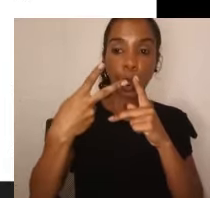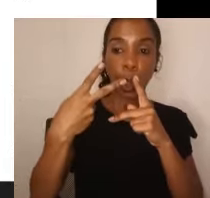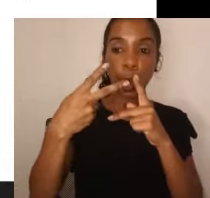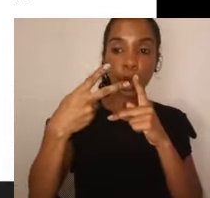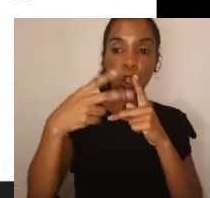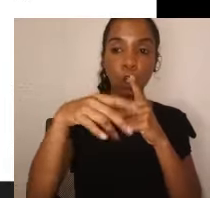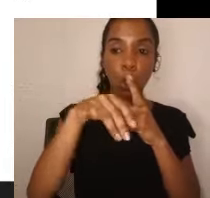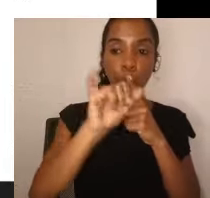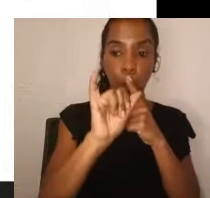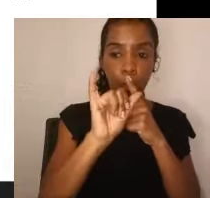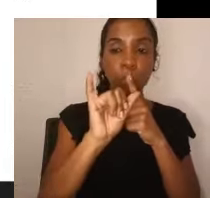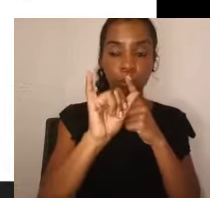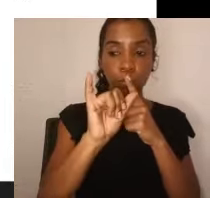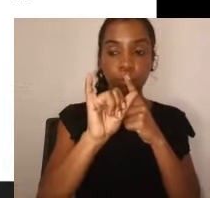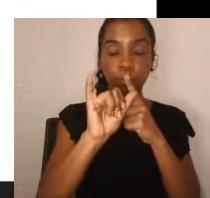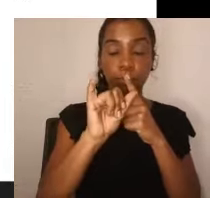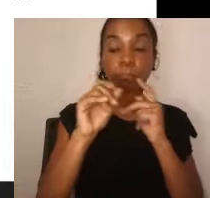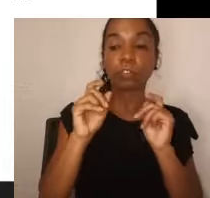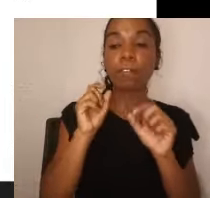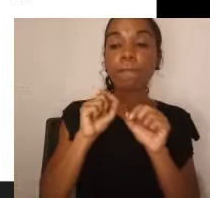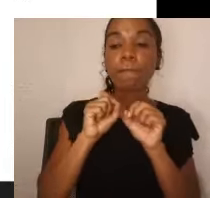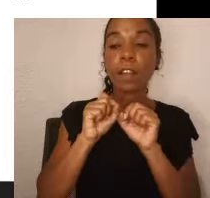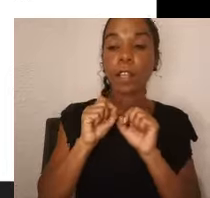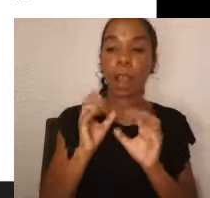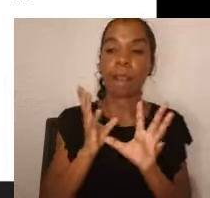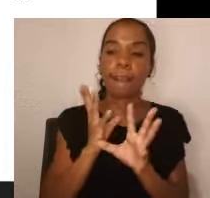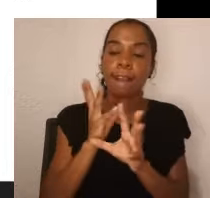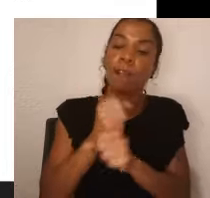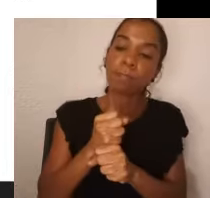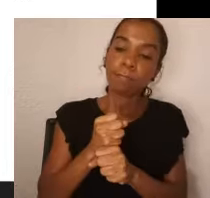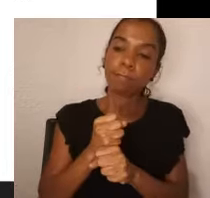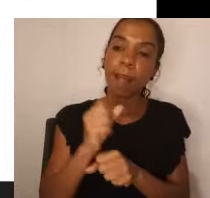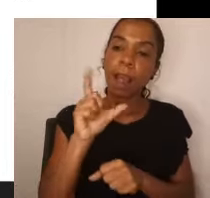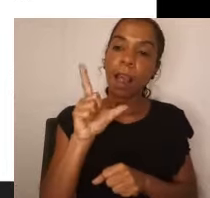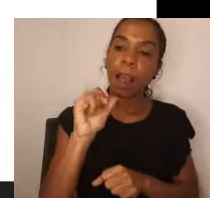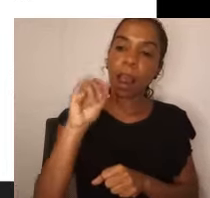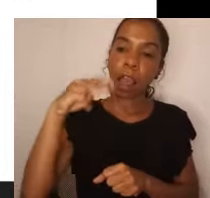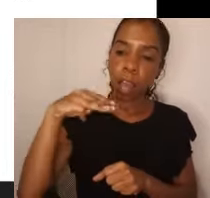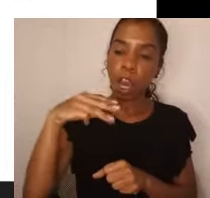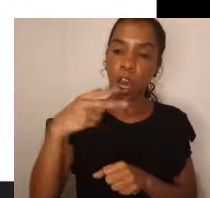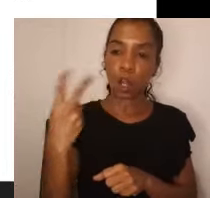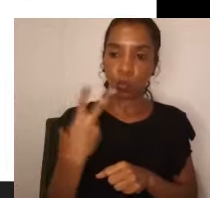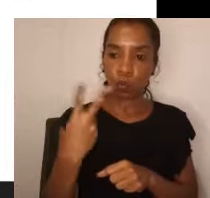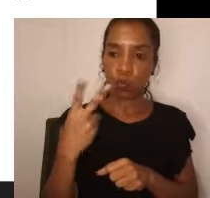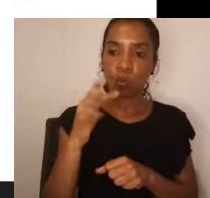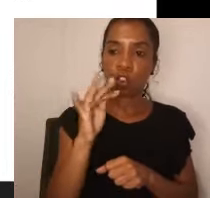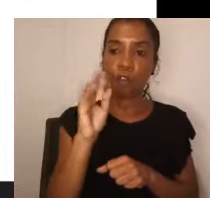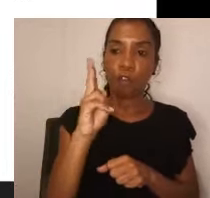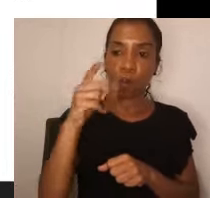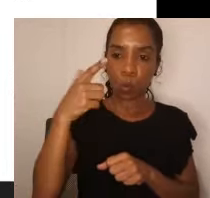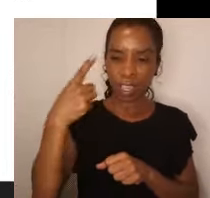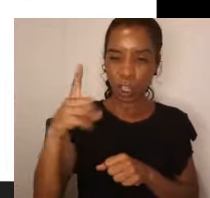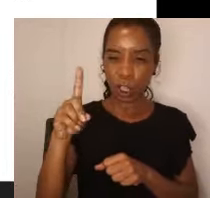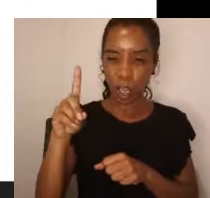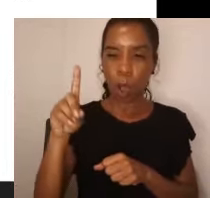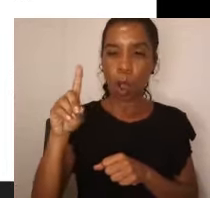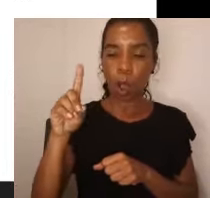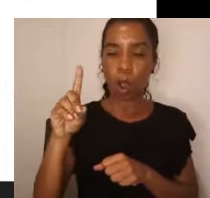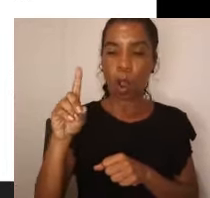O que a gente vai fazer aqui é calcular o limite dessas duas funções aqui quando o x tende a 1.